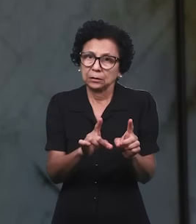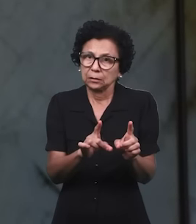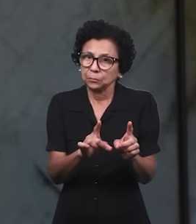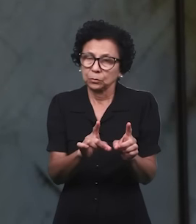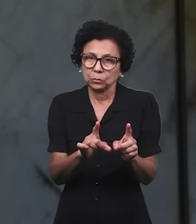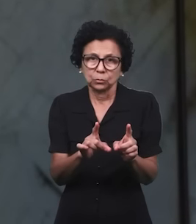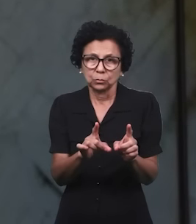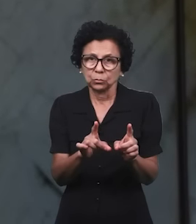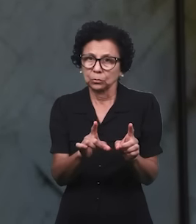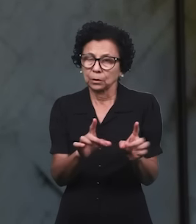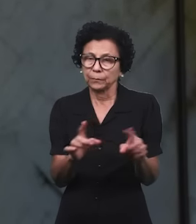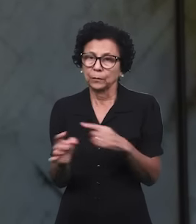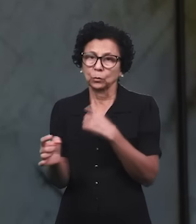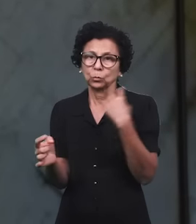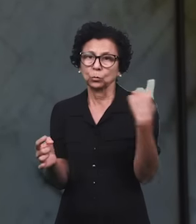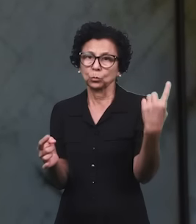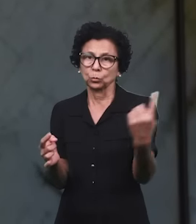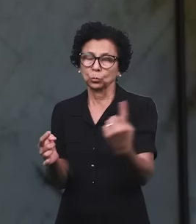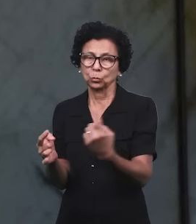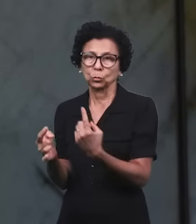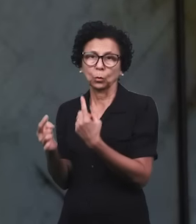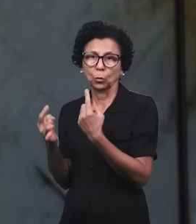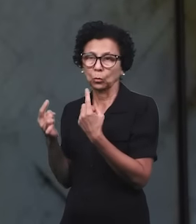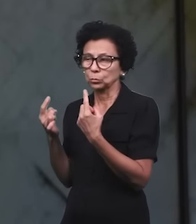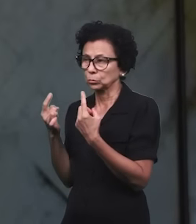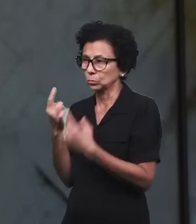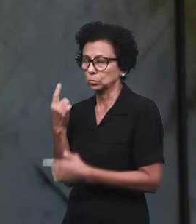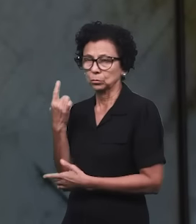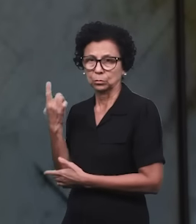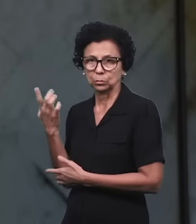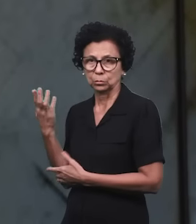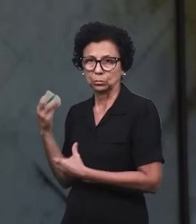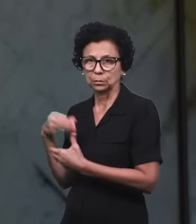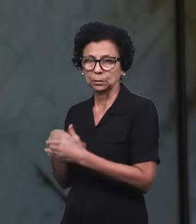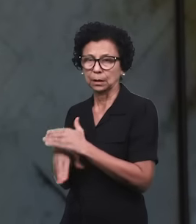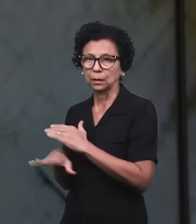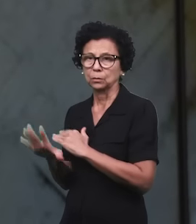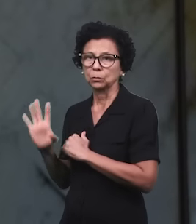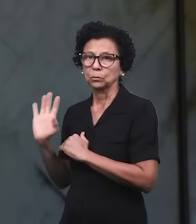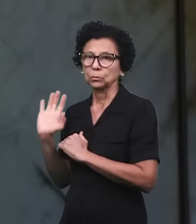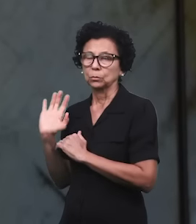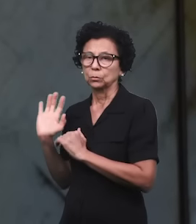estavam ainda todos comissionados. Nós temos o episódio